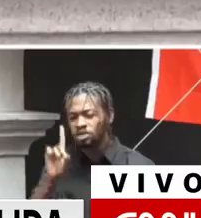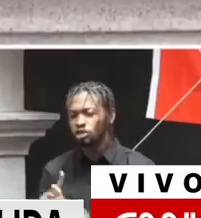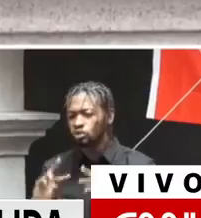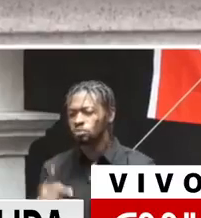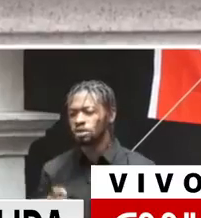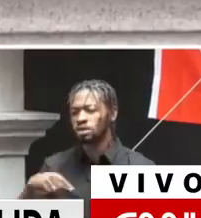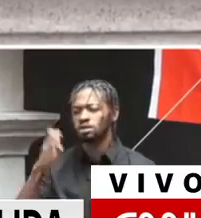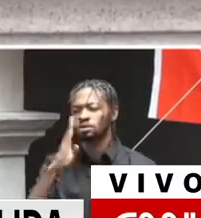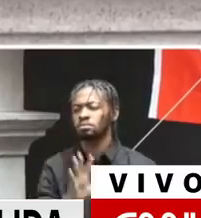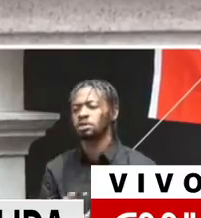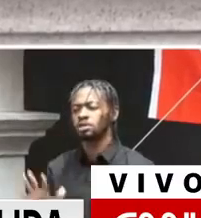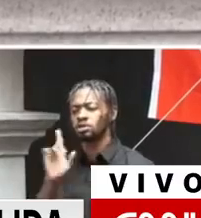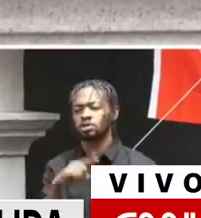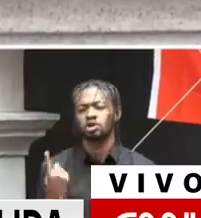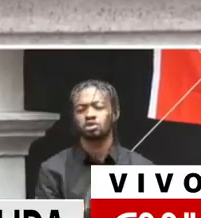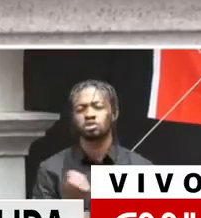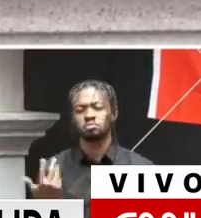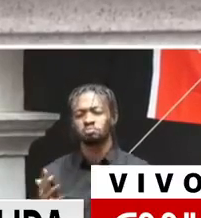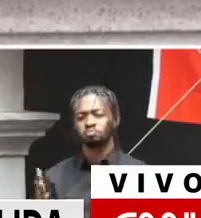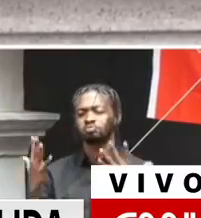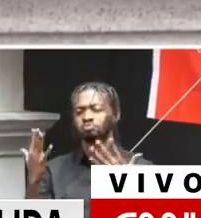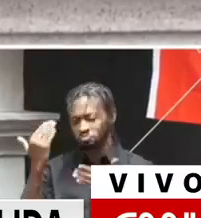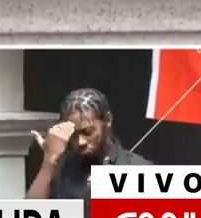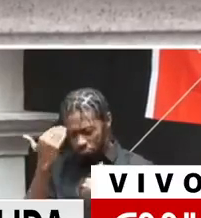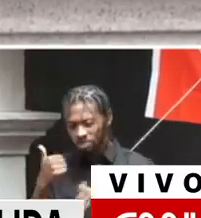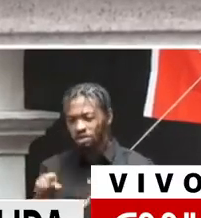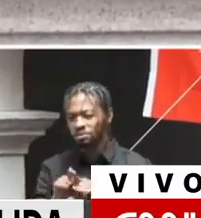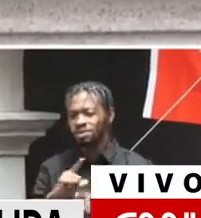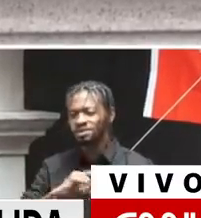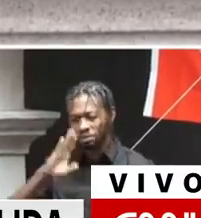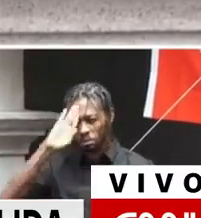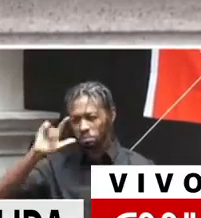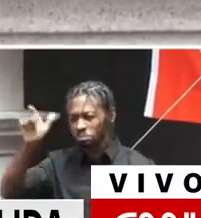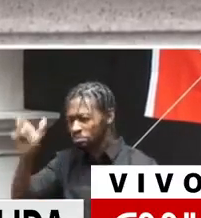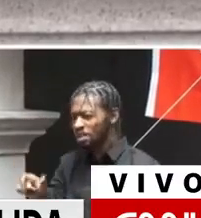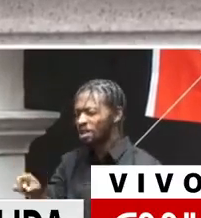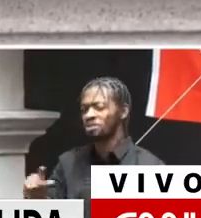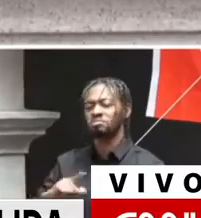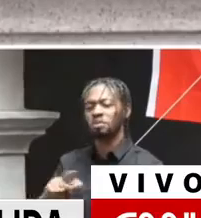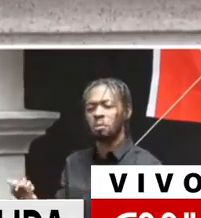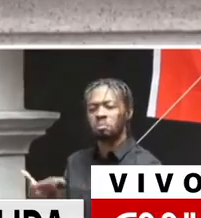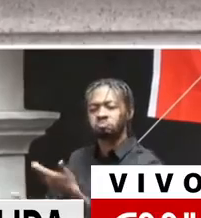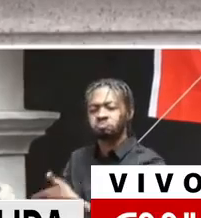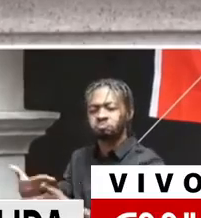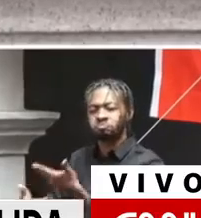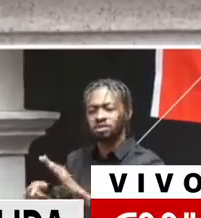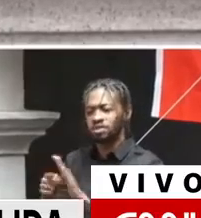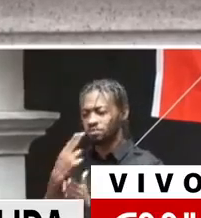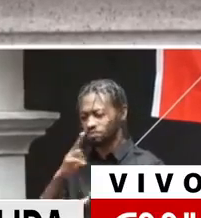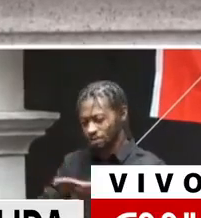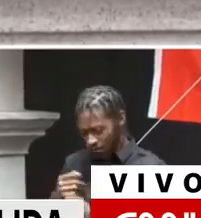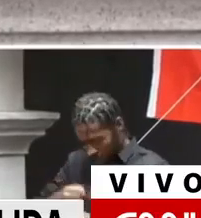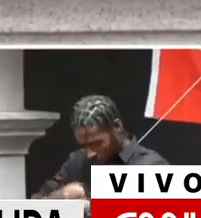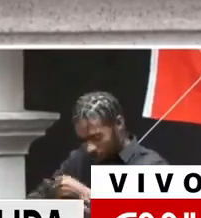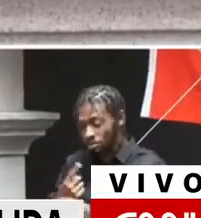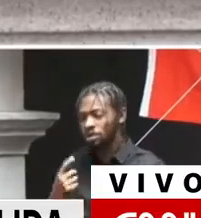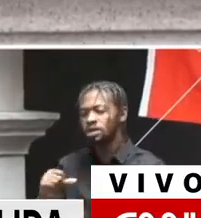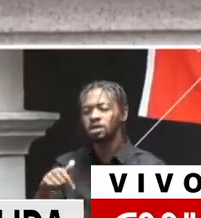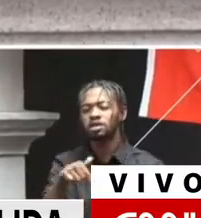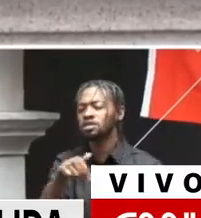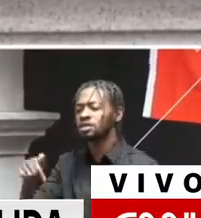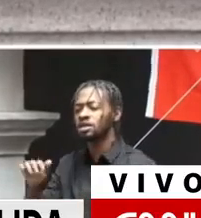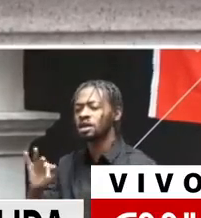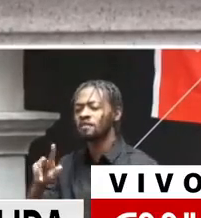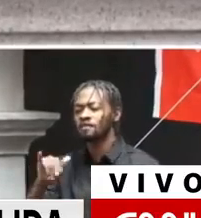Direito. E também foi convidado o Flávio Birrenbach, que é ex-ministro do STM, o Superior Tribunal